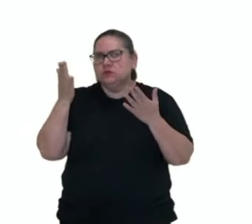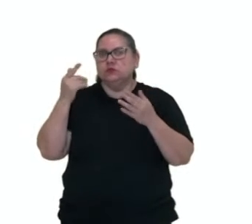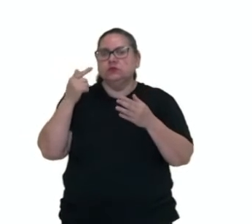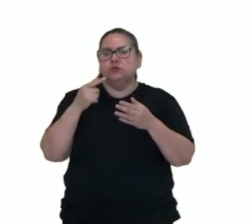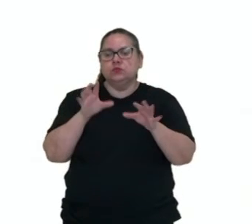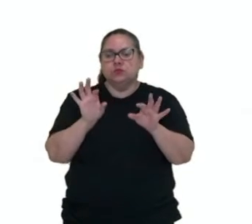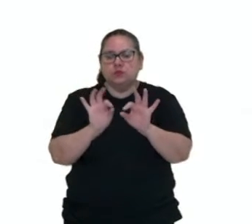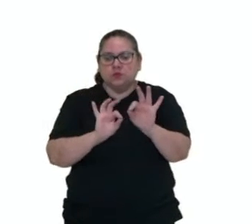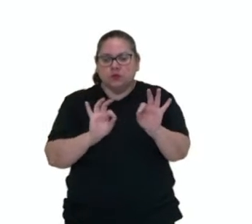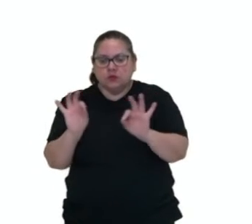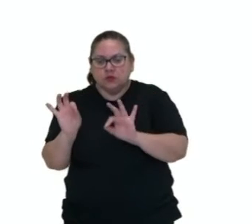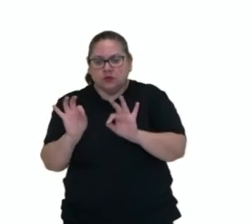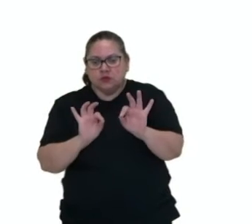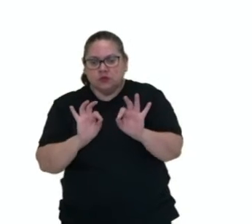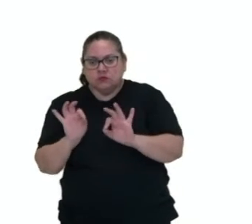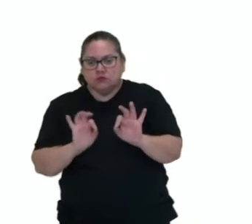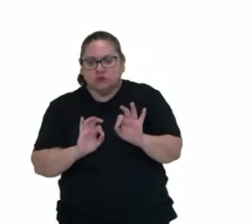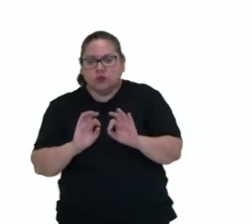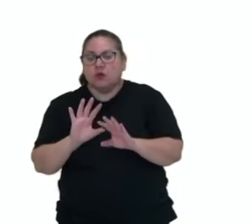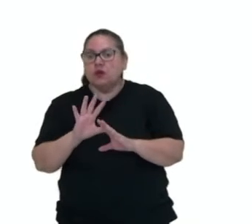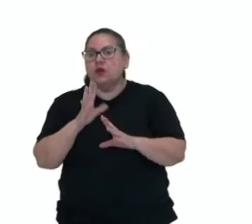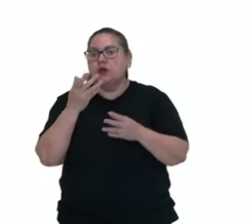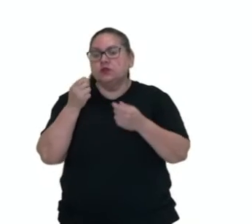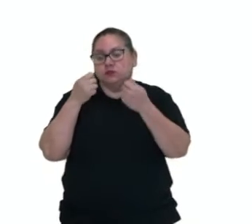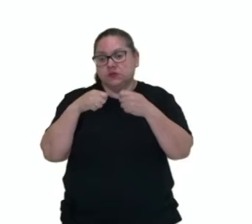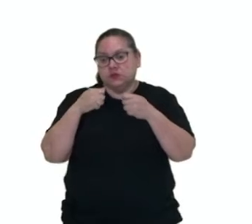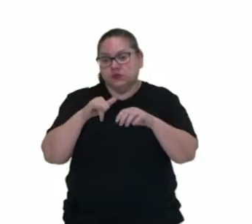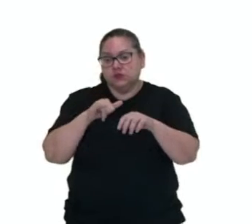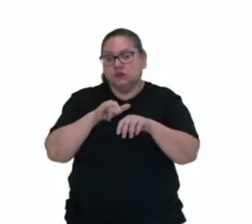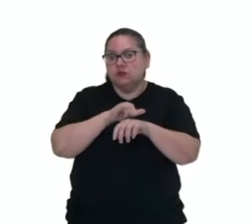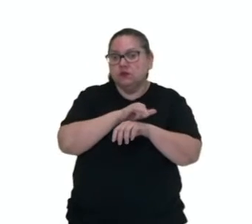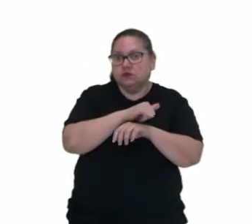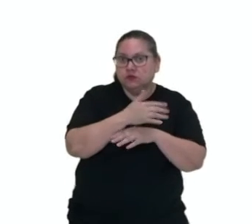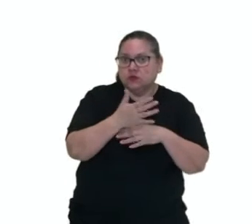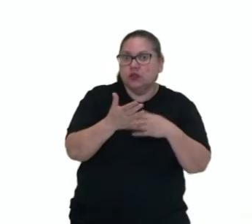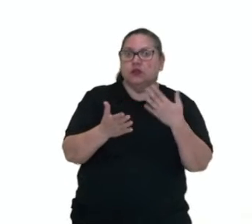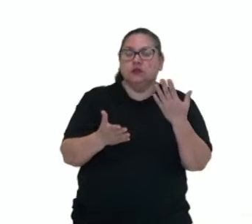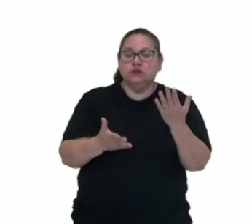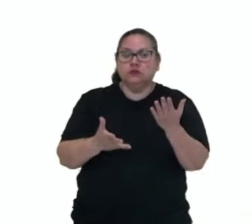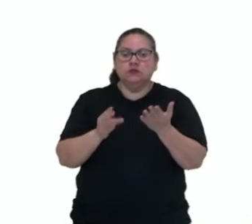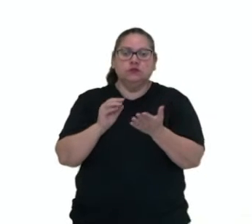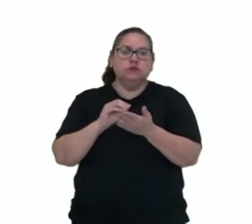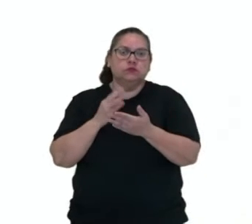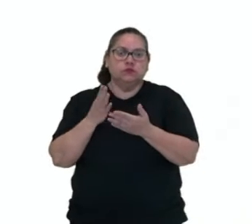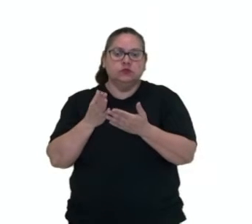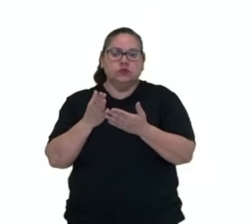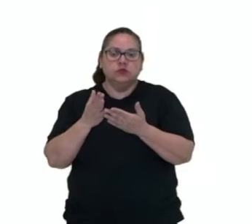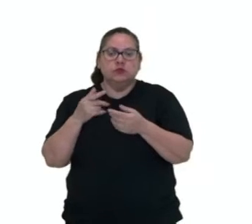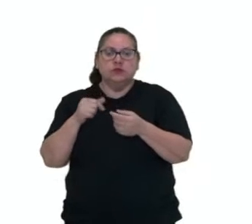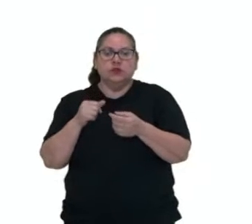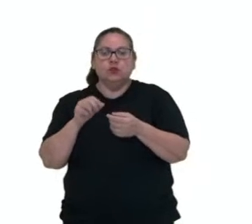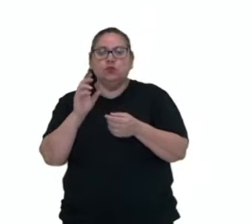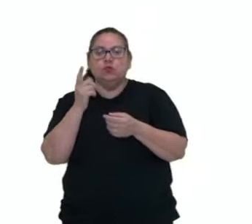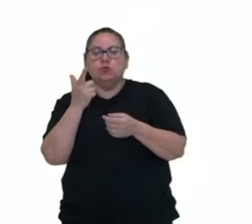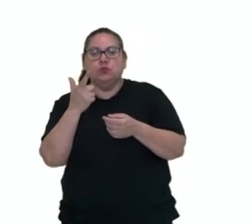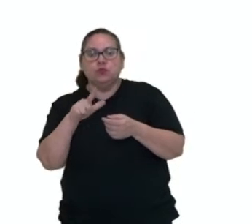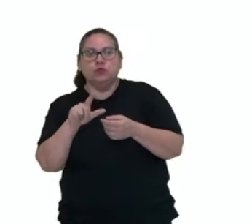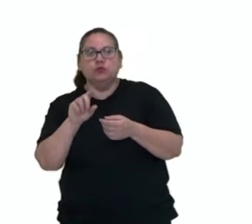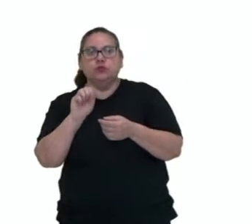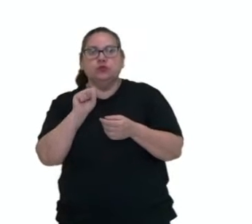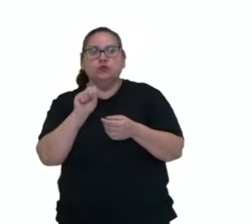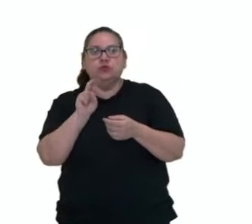um plano de contingência, caso haja ausência do chefe do turma, que nós vamos ter o subchefe.